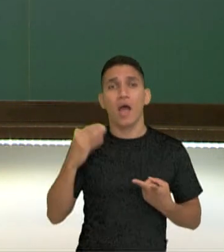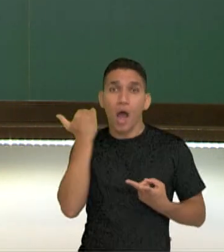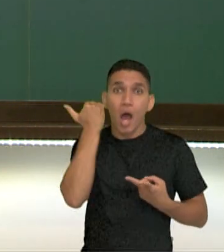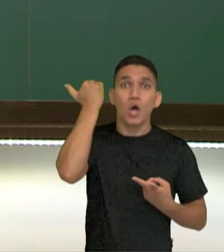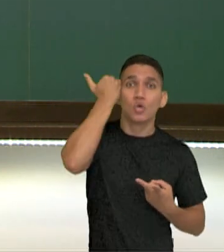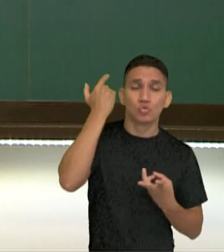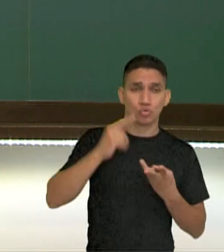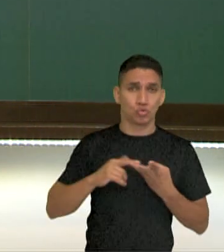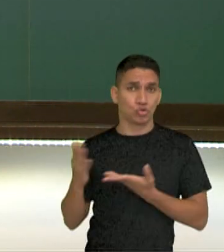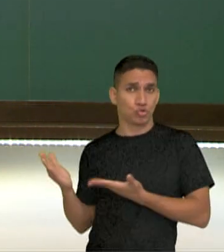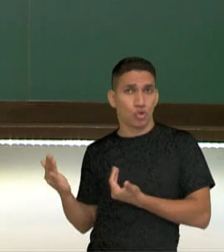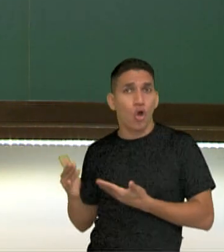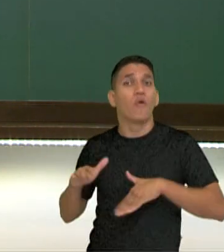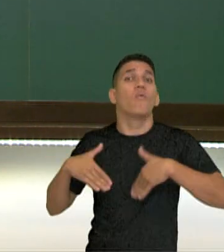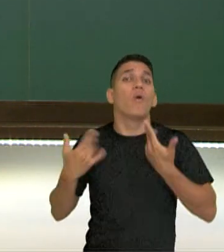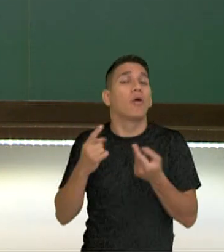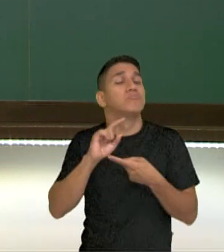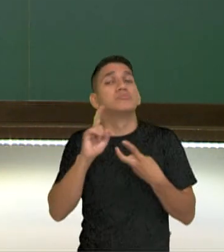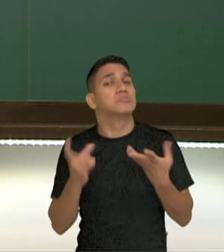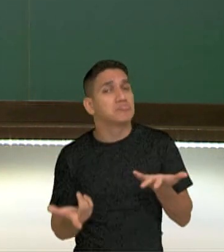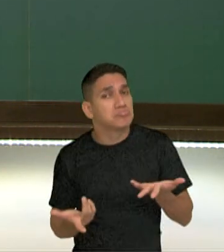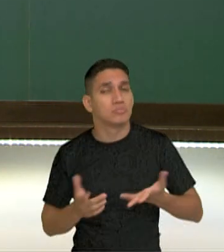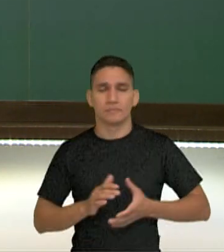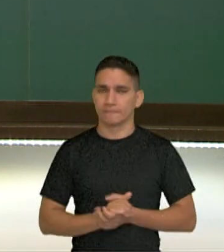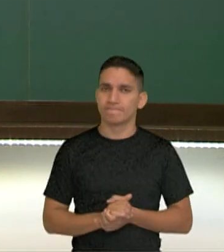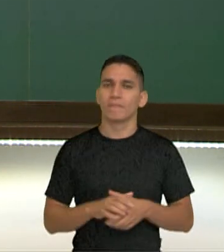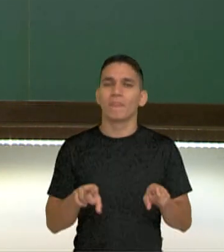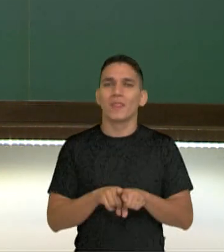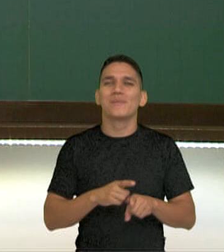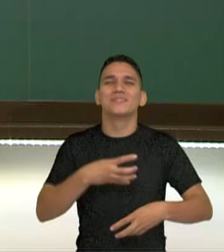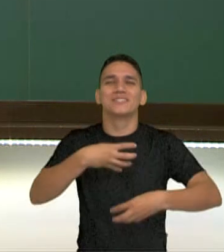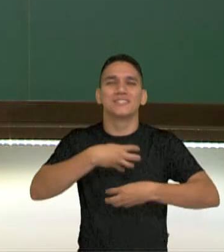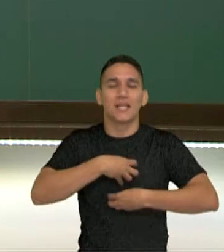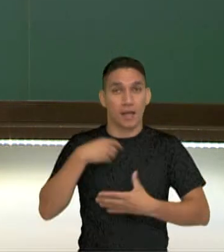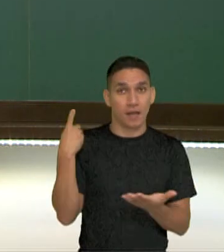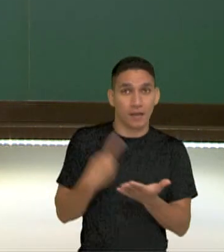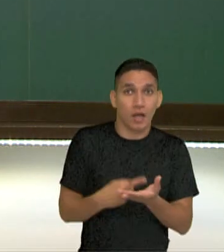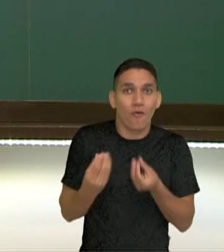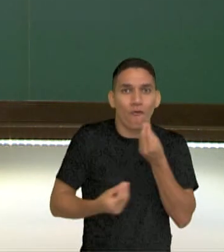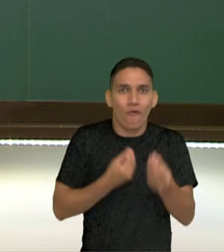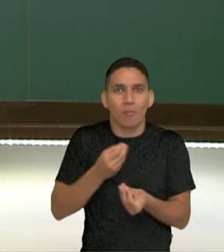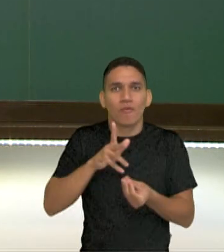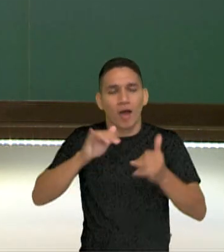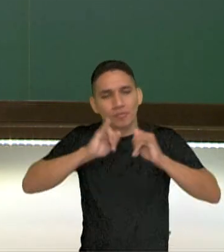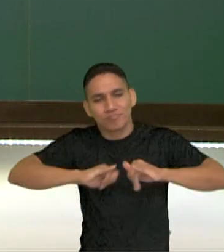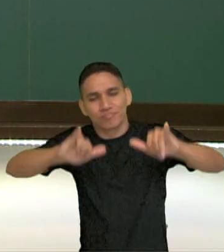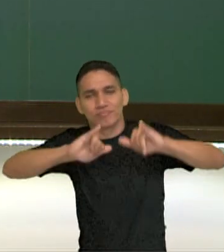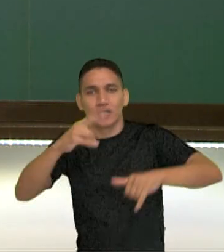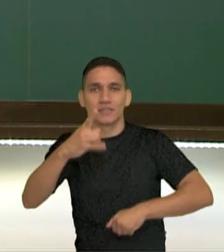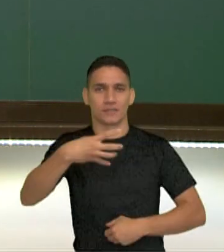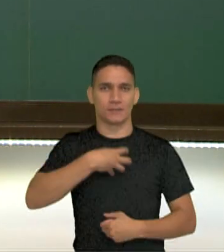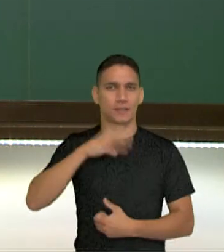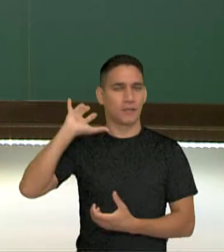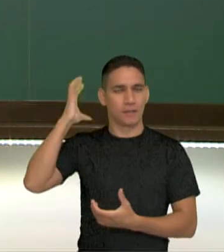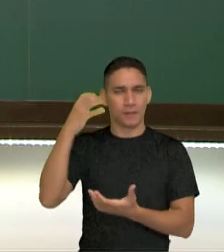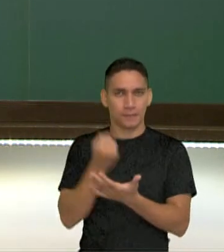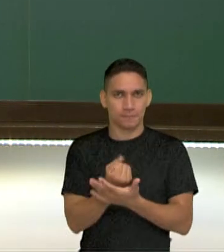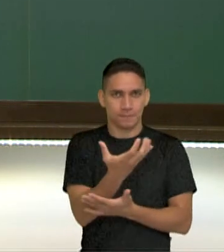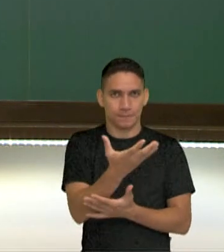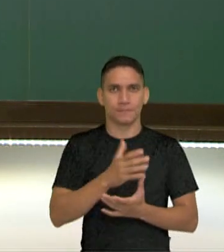adulto, jovens, ok? E decidir a forma como você irá falar no seu podcast.